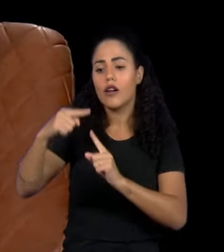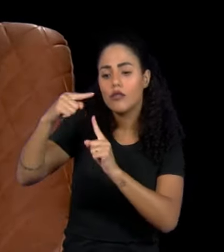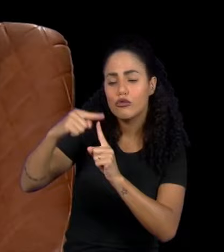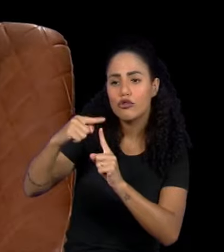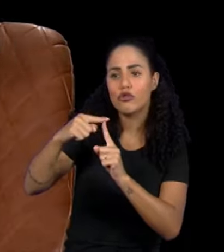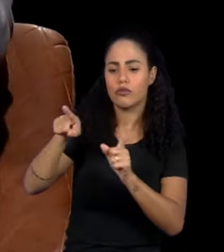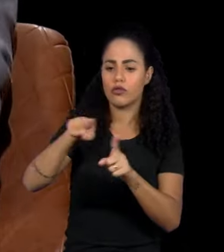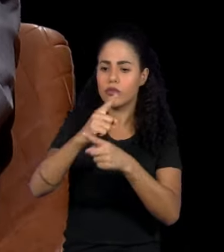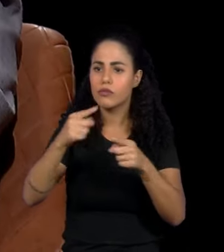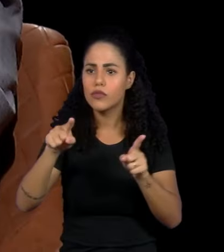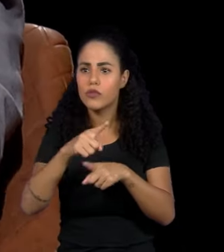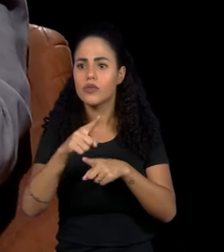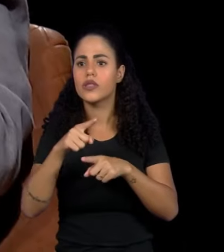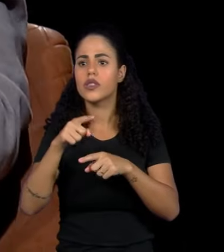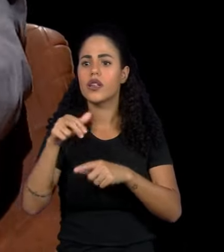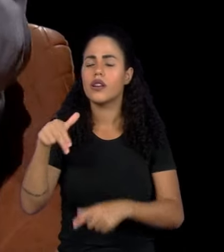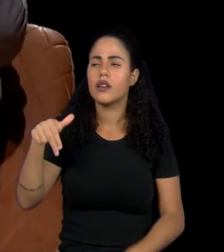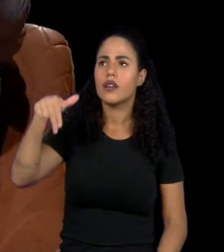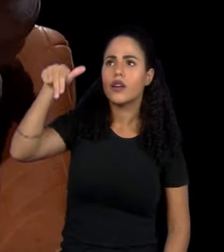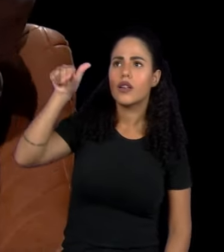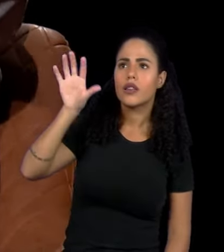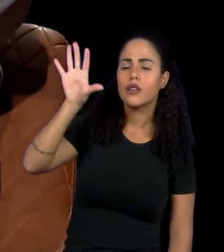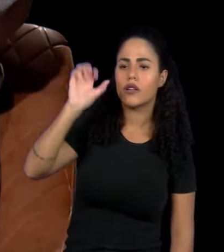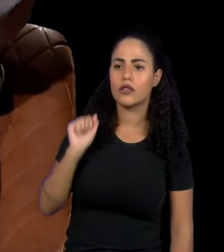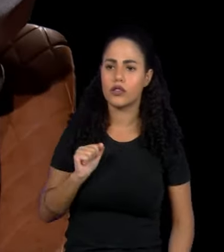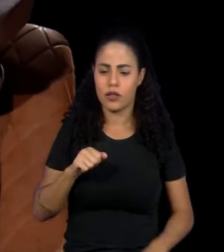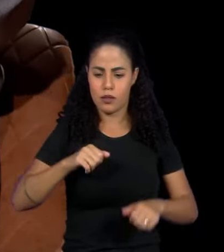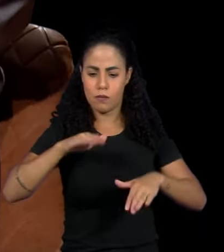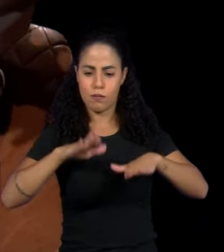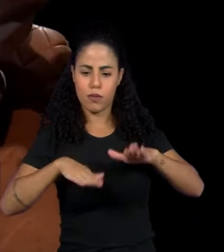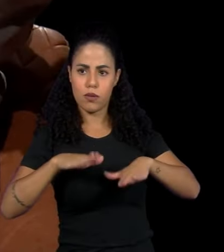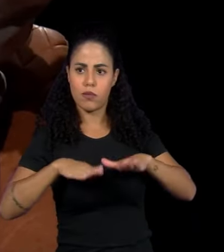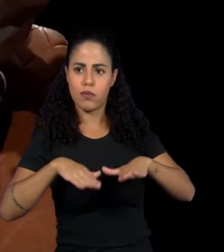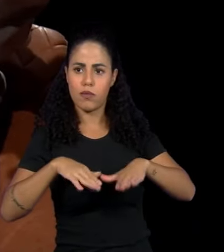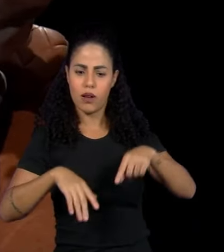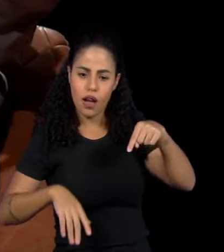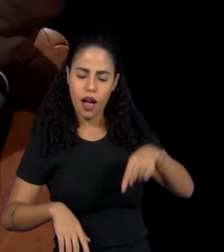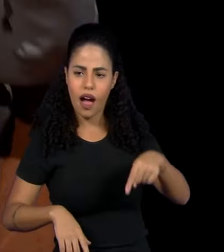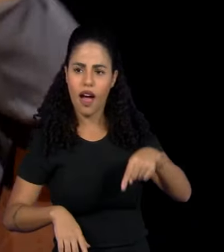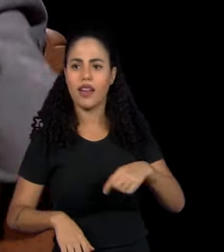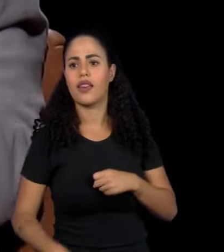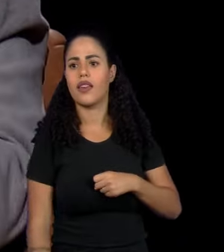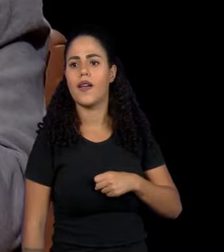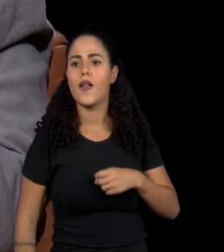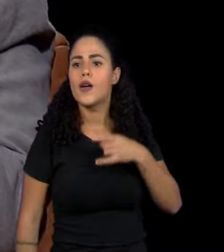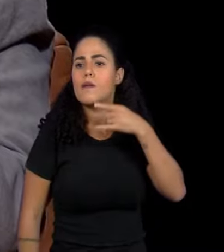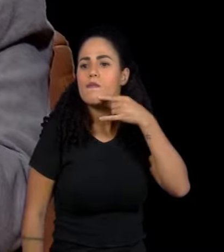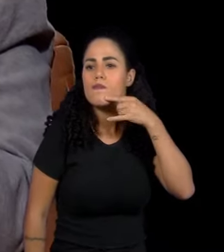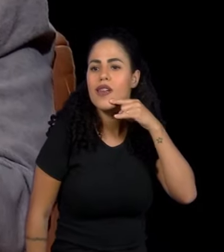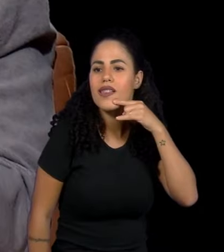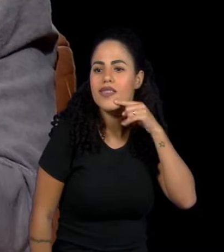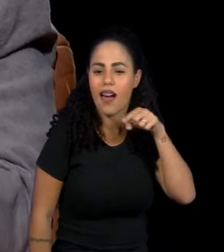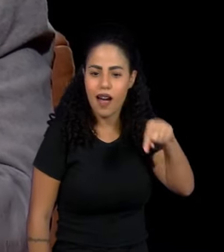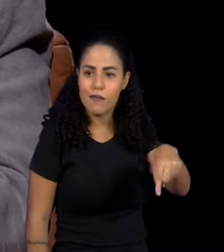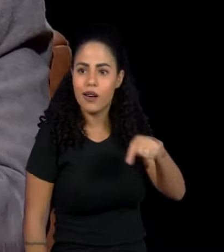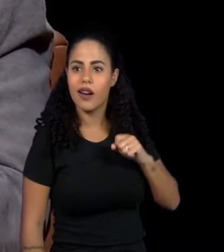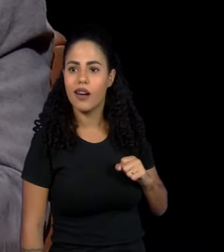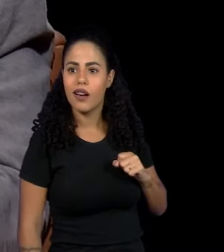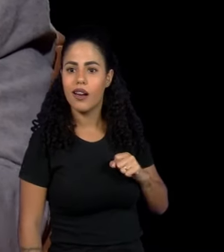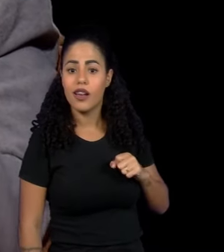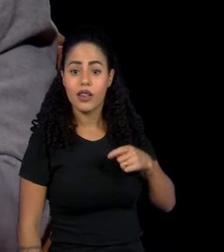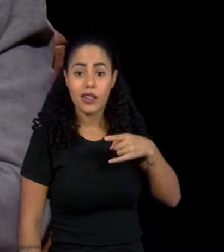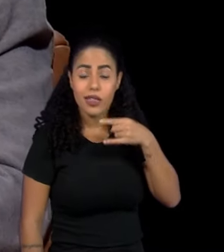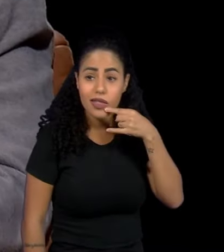cima é como falar do batuque paulista aqui de Piracicaba. Os elementos que eles têm em